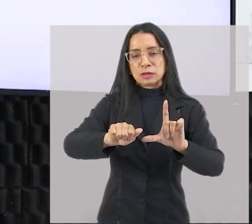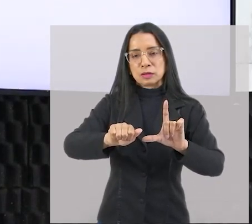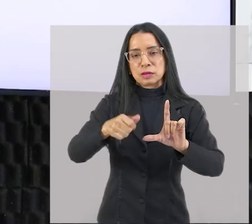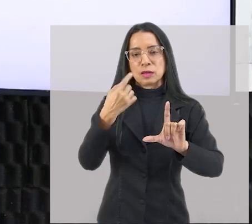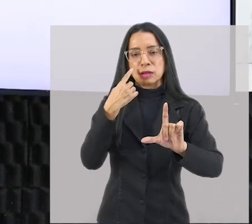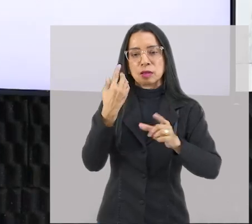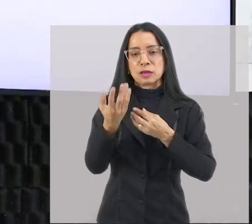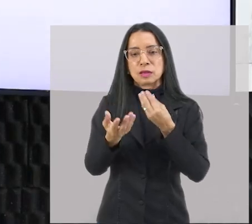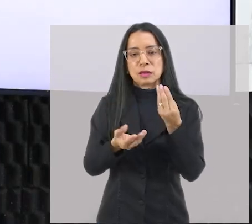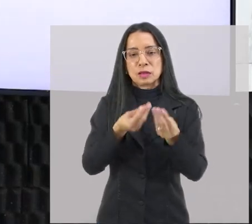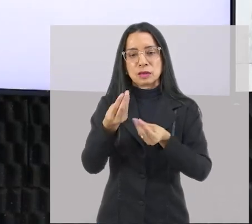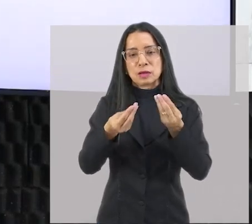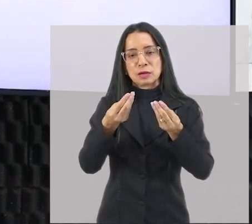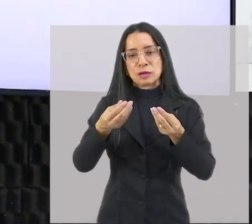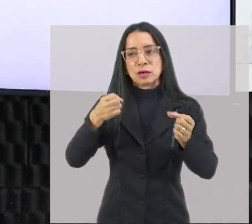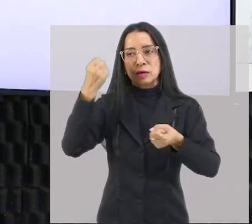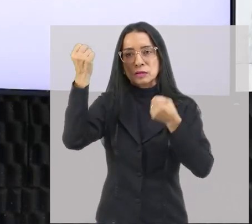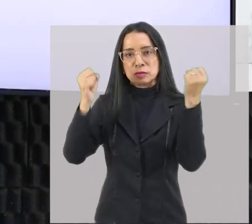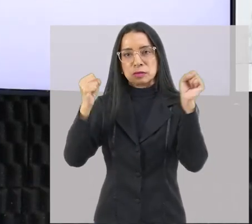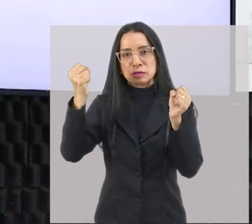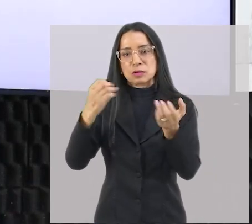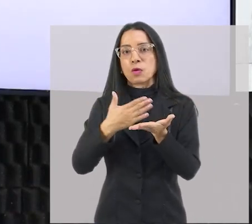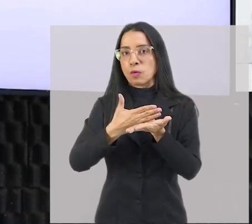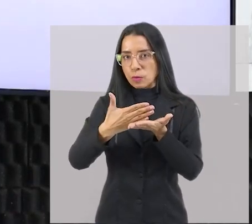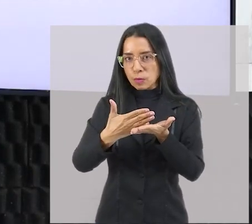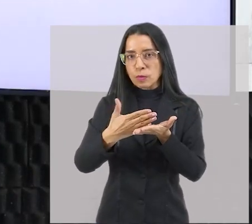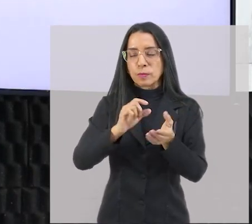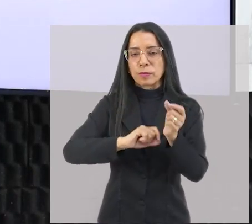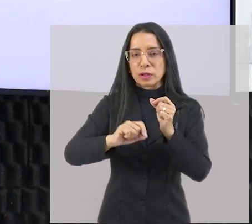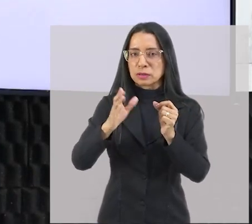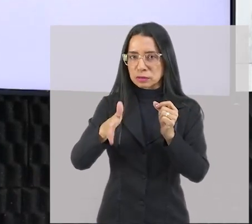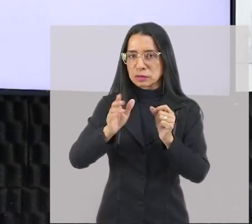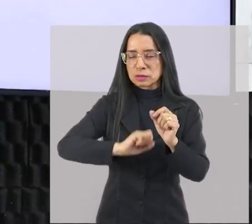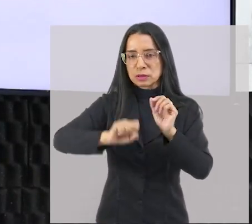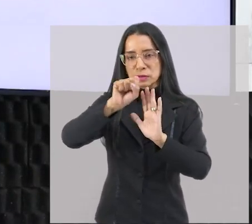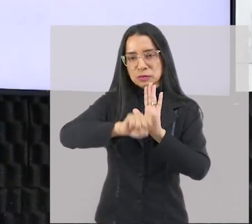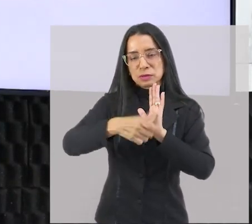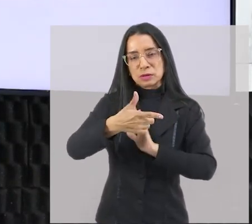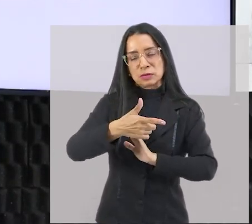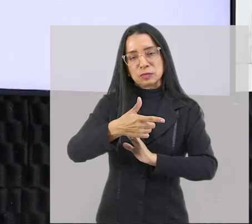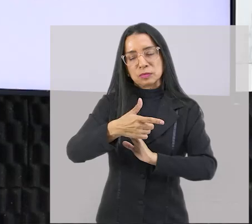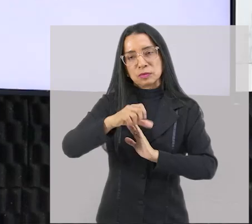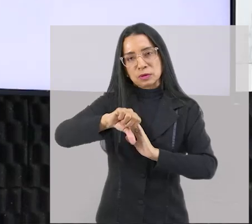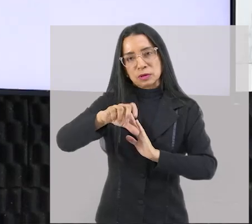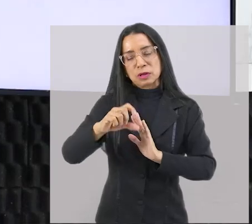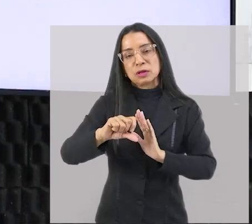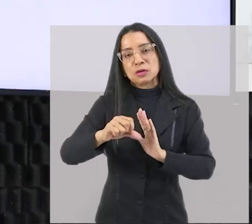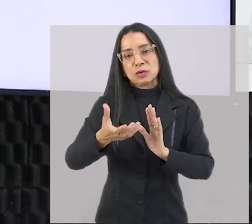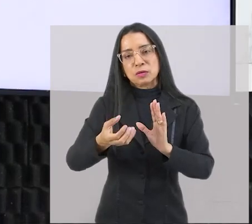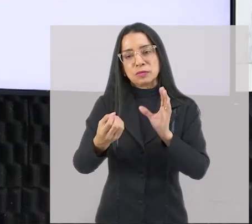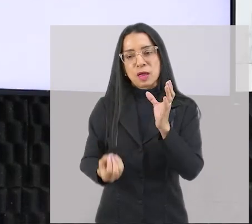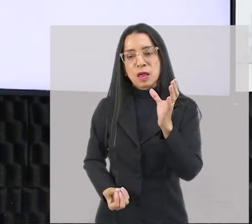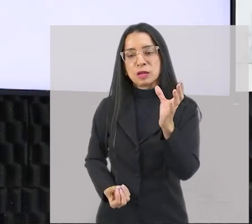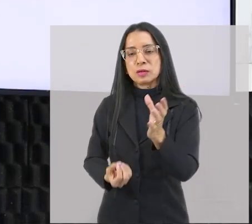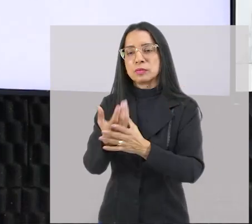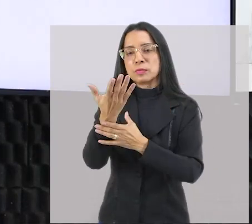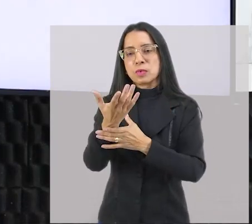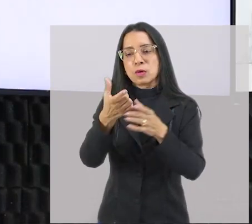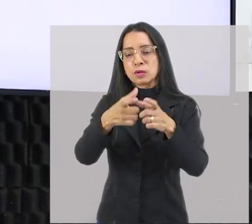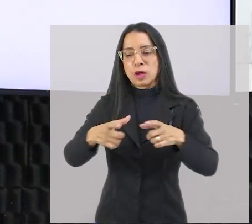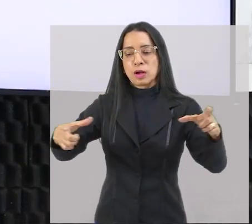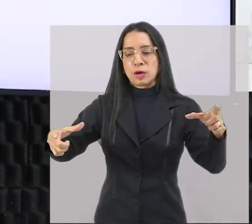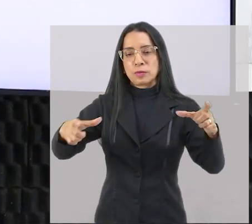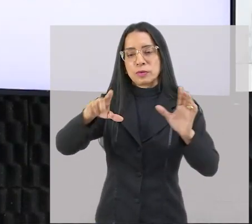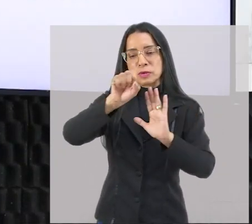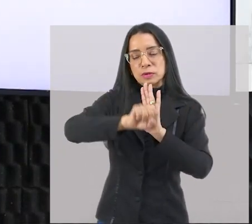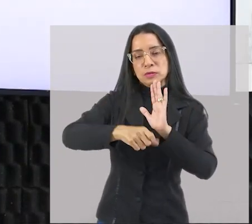em consideração que a industrialização já havia começado no final do século XIX, ela explode no início do século XX, junto com o cubismo. Então as pessoas veem